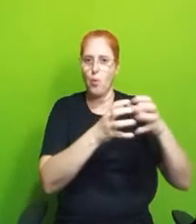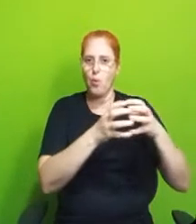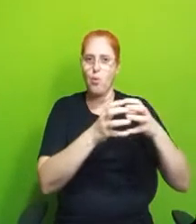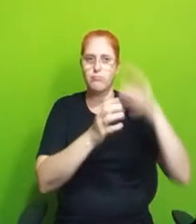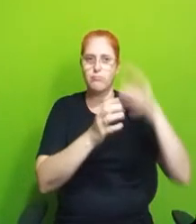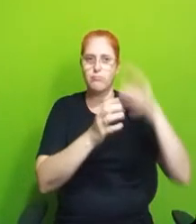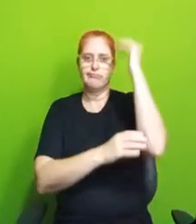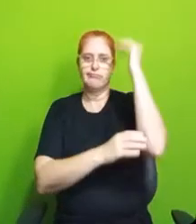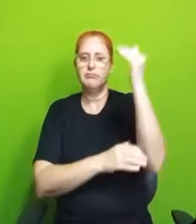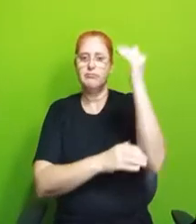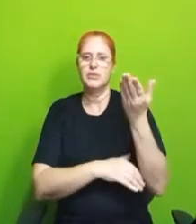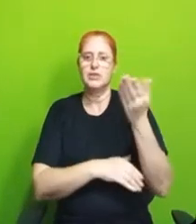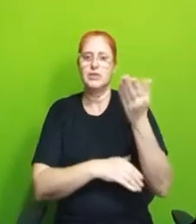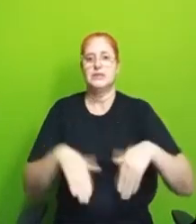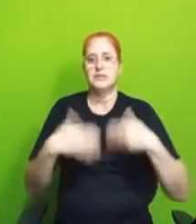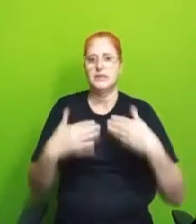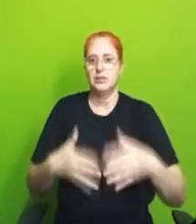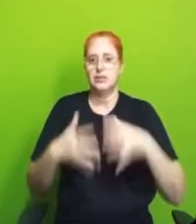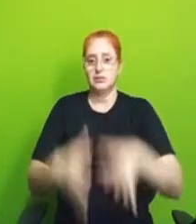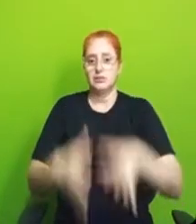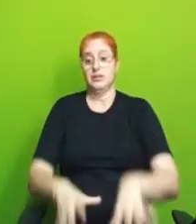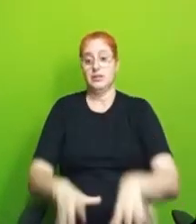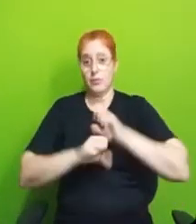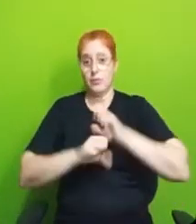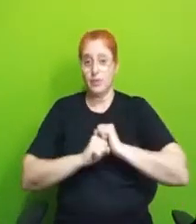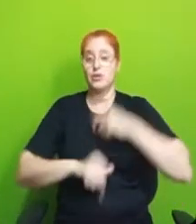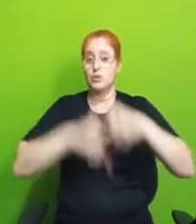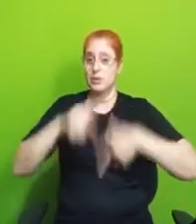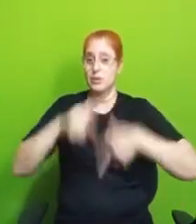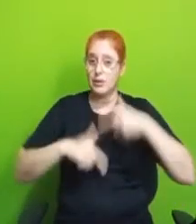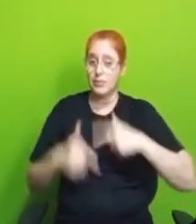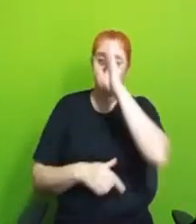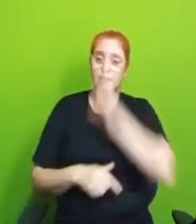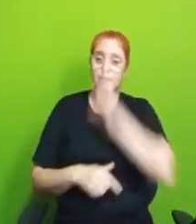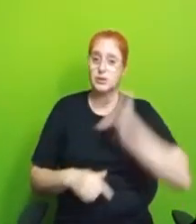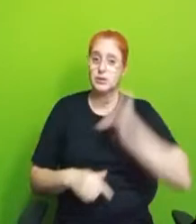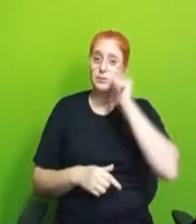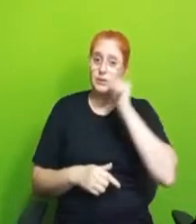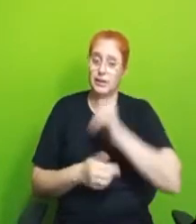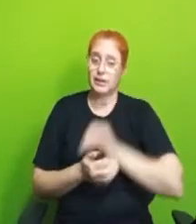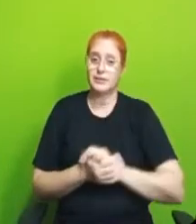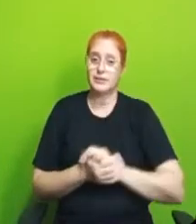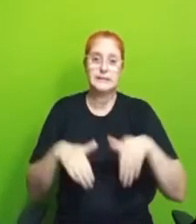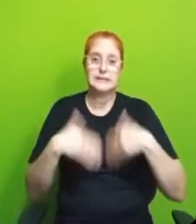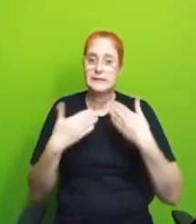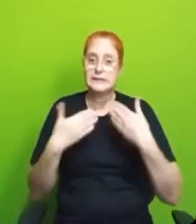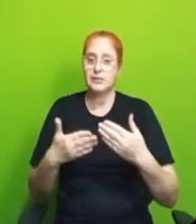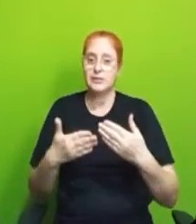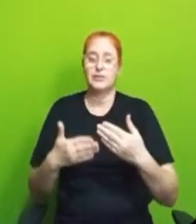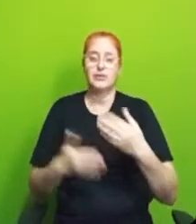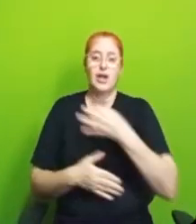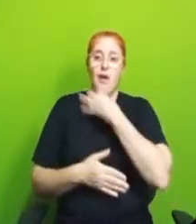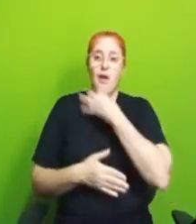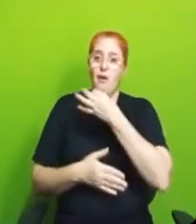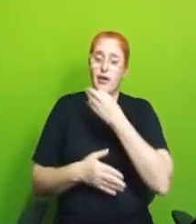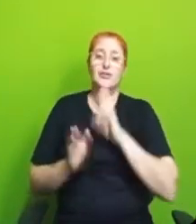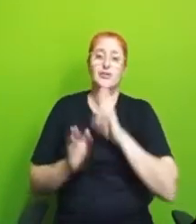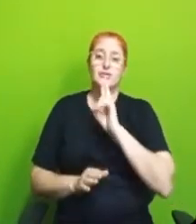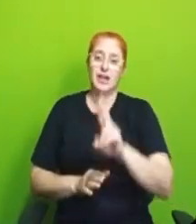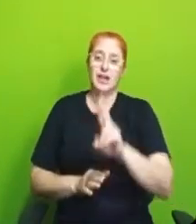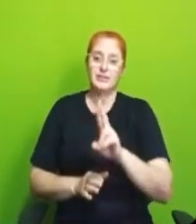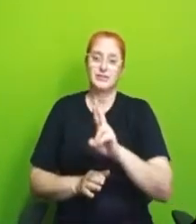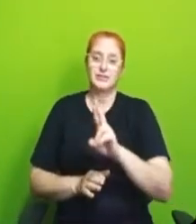mais apropriação do tempo de trabalho não remunerado das mulheres. Então, a contradição, em síntese, é essa. Se expropria o direito à saúde,